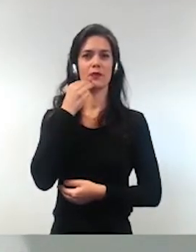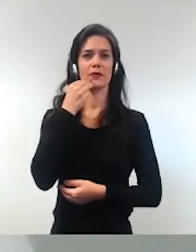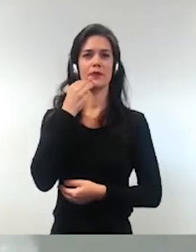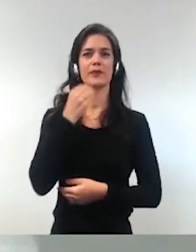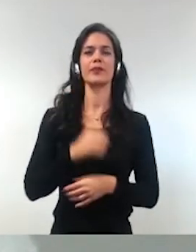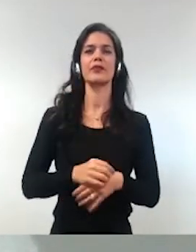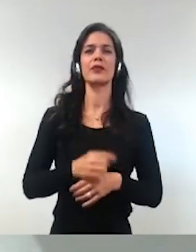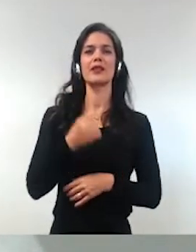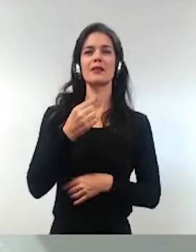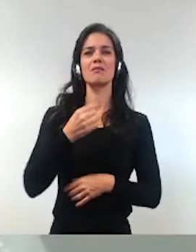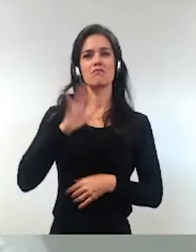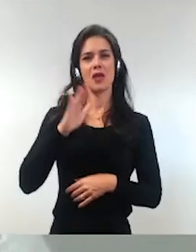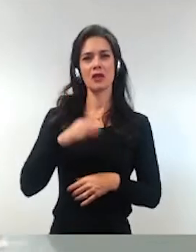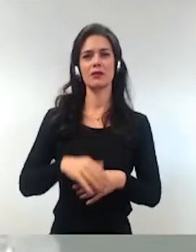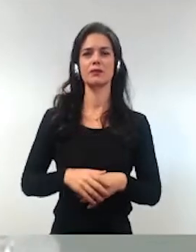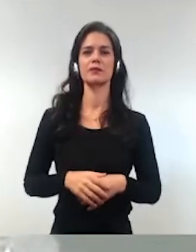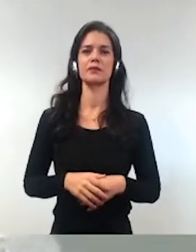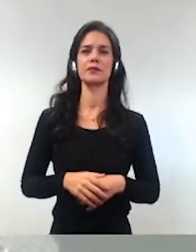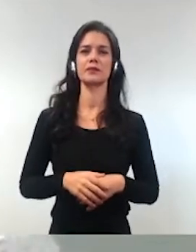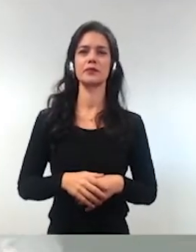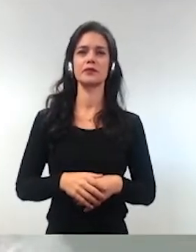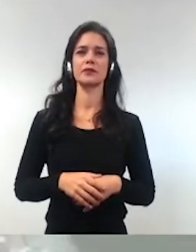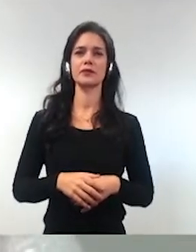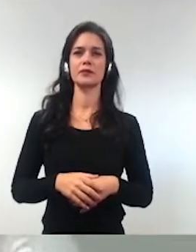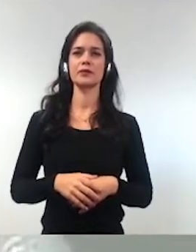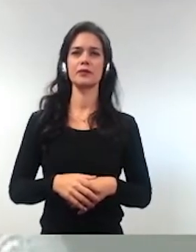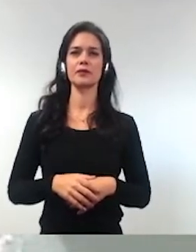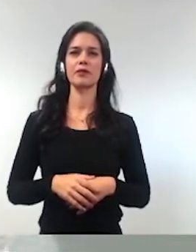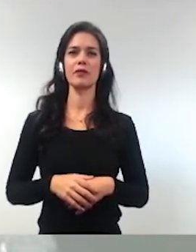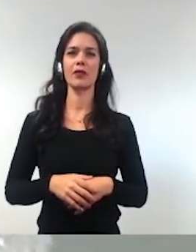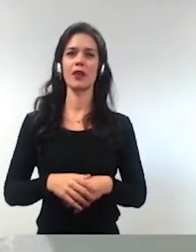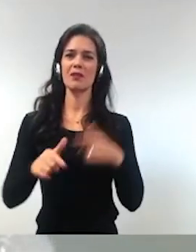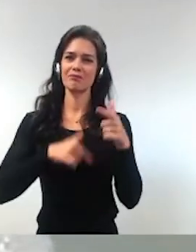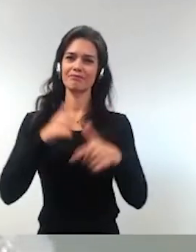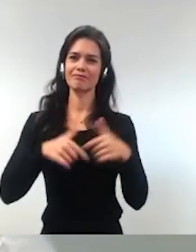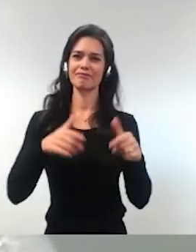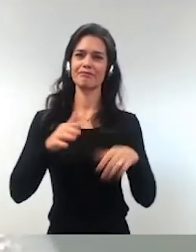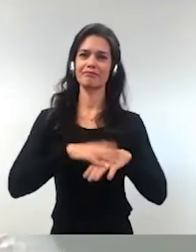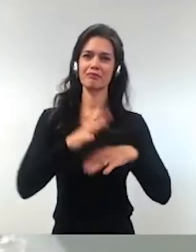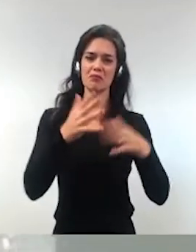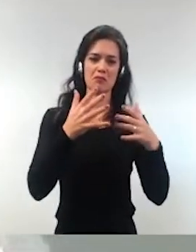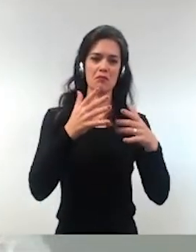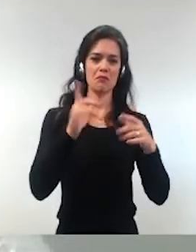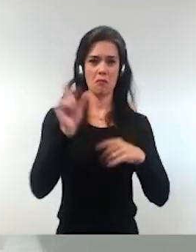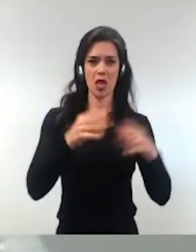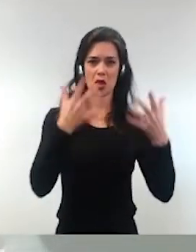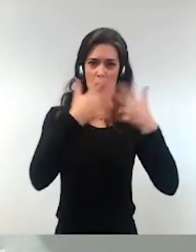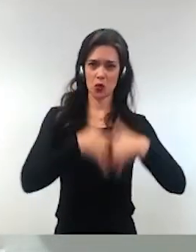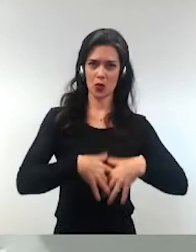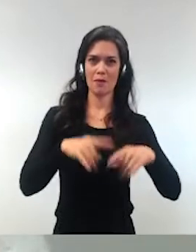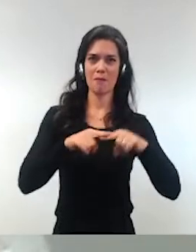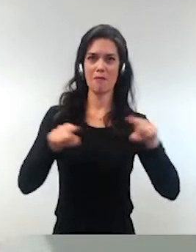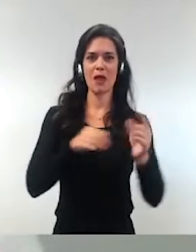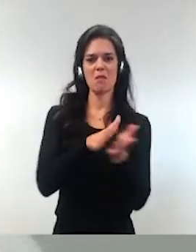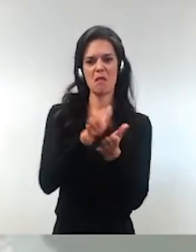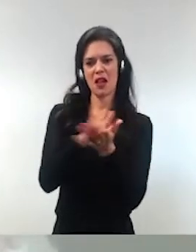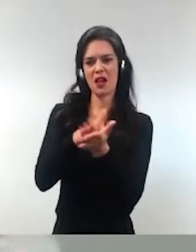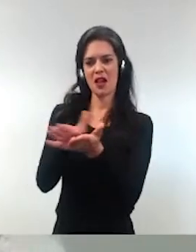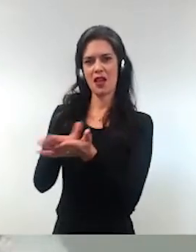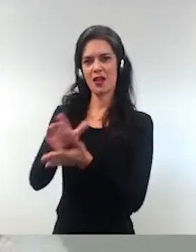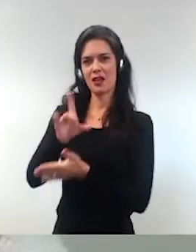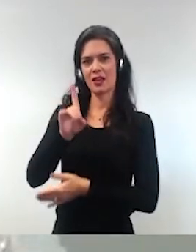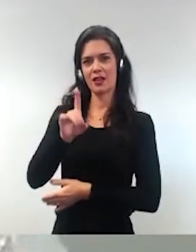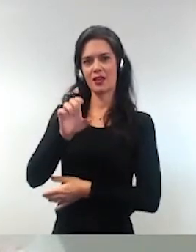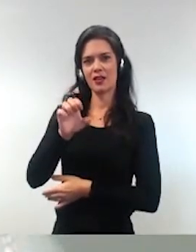1.515.000 decisões proferidas. Em decisões de menor complexidade, mas de muito volume, que são os despachos, apenas